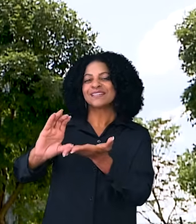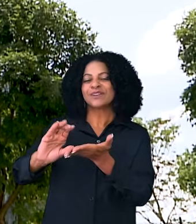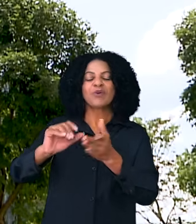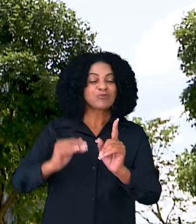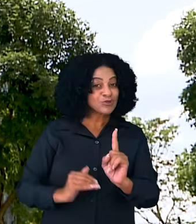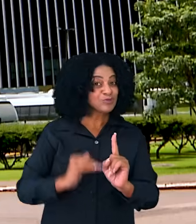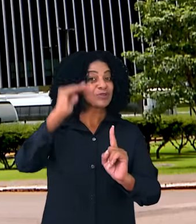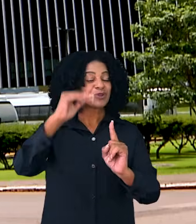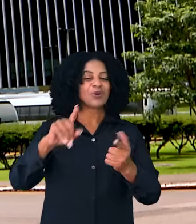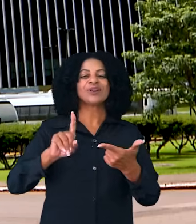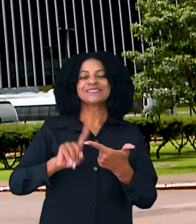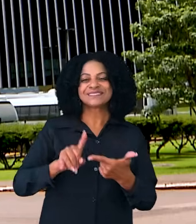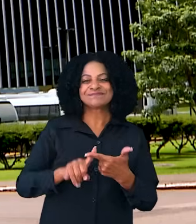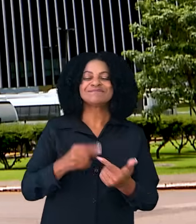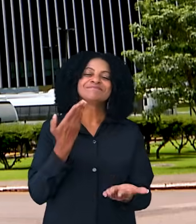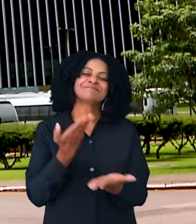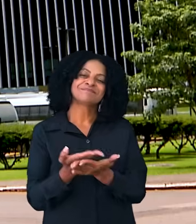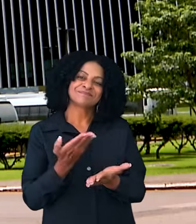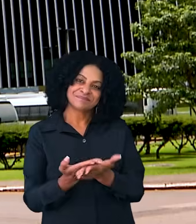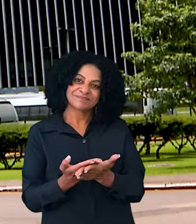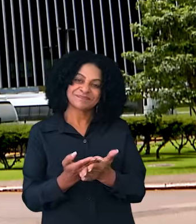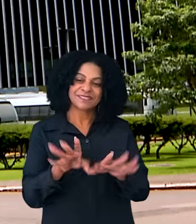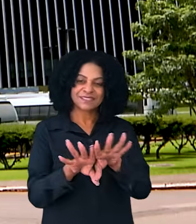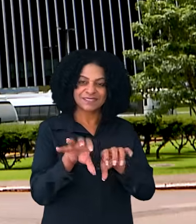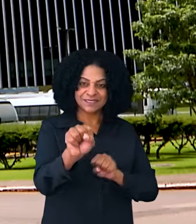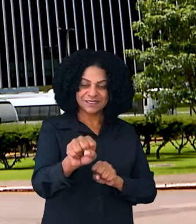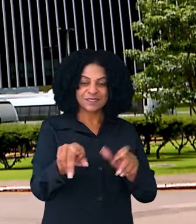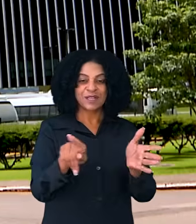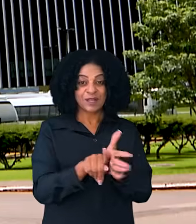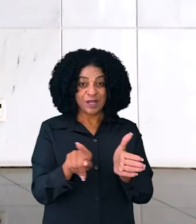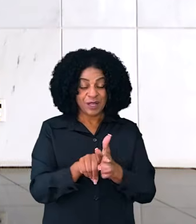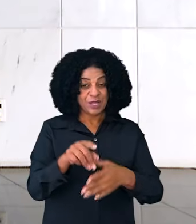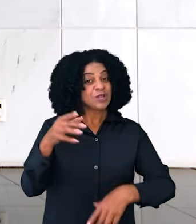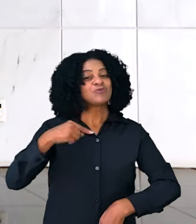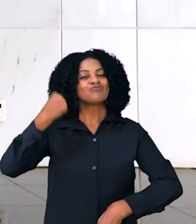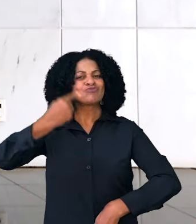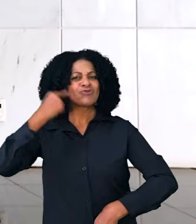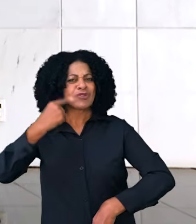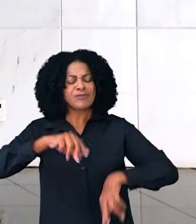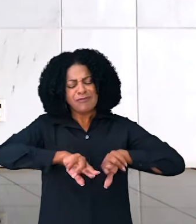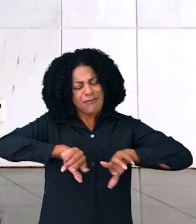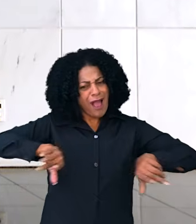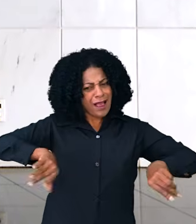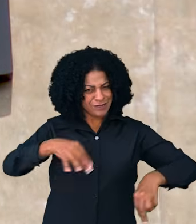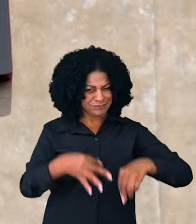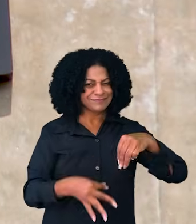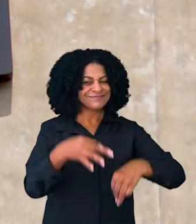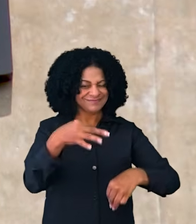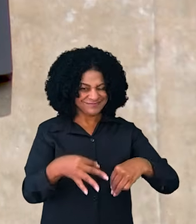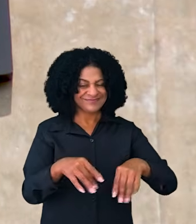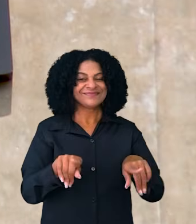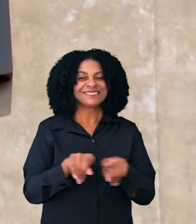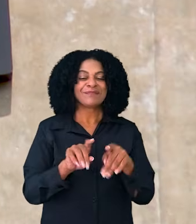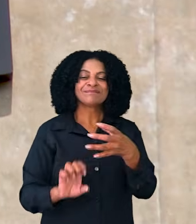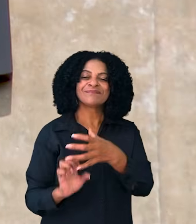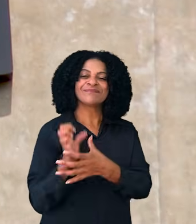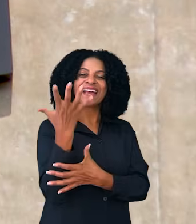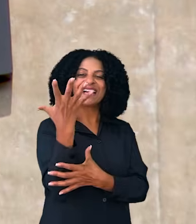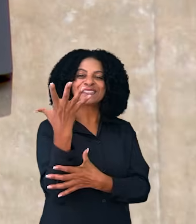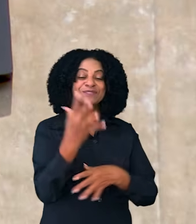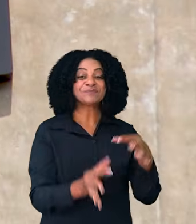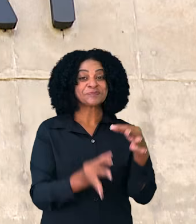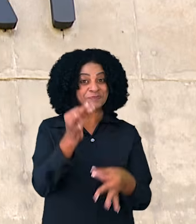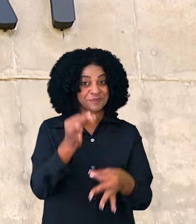do Trabalho e a Escola Nacional de Formação e Aperfeiçoamento de Magistrados do Trabalho, criados pela reforma